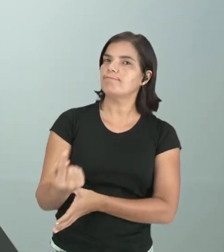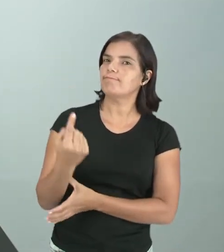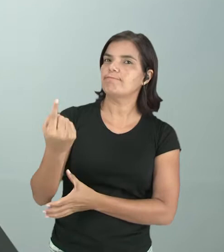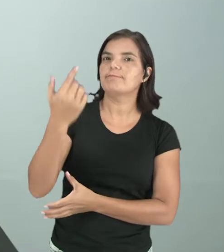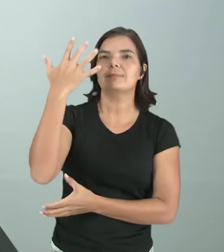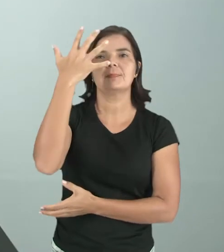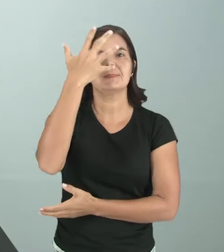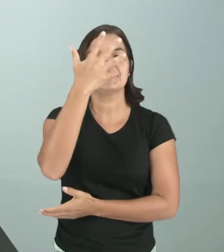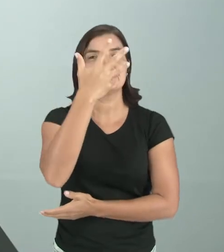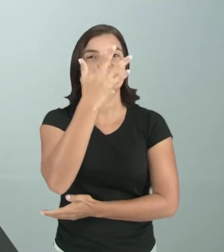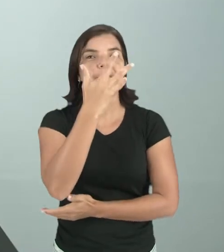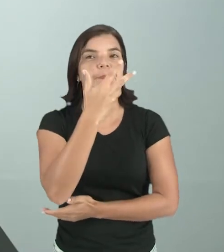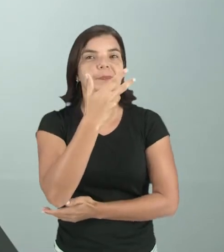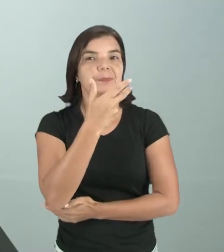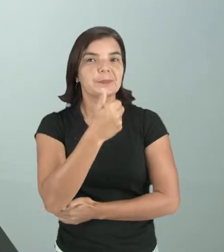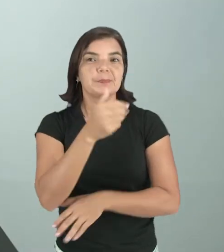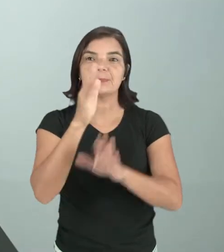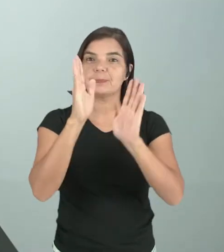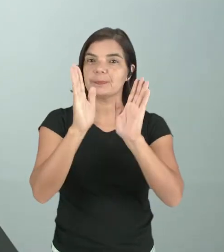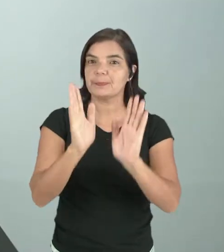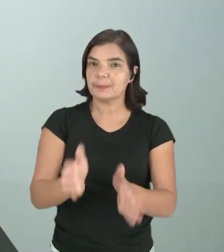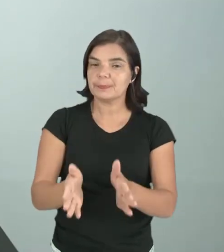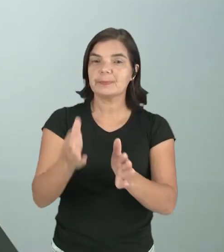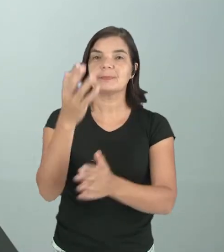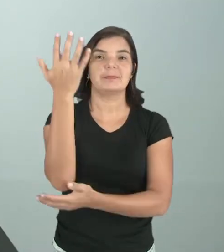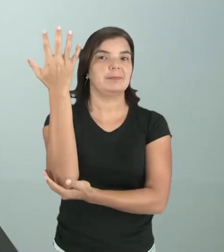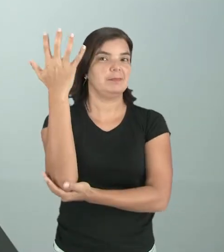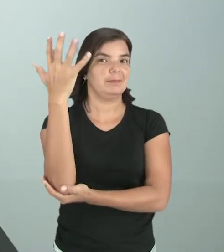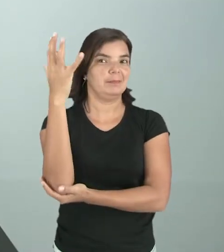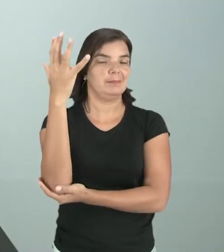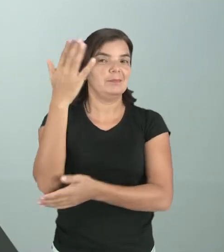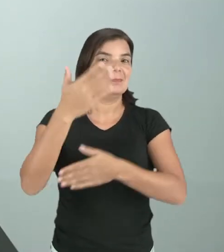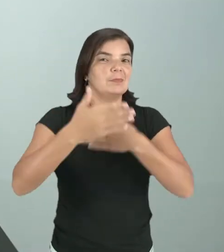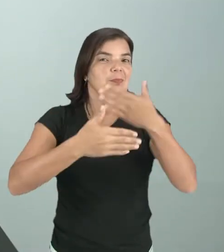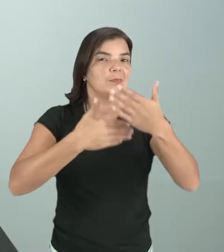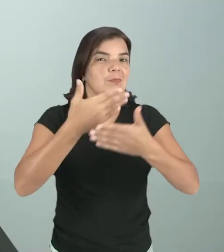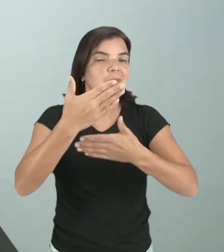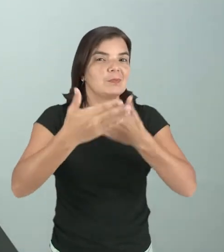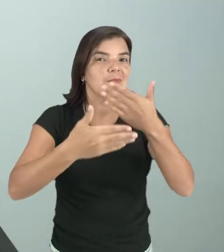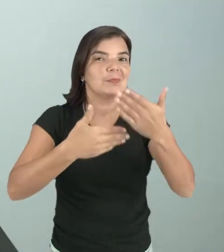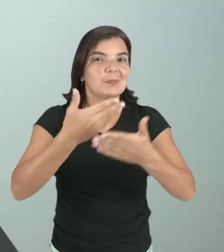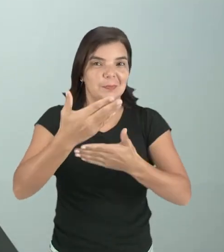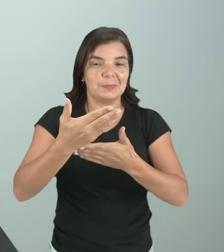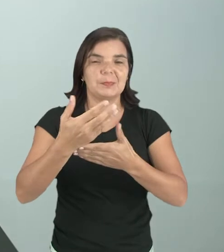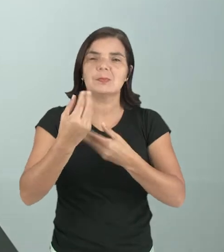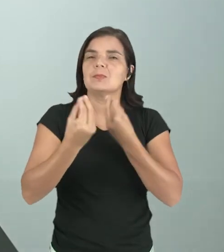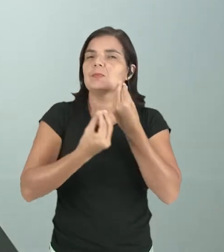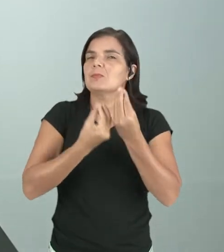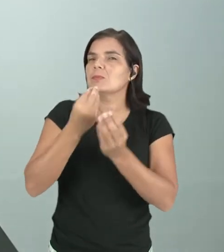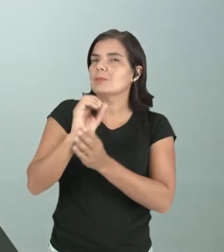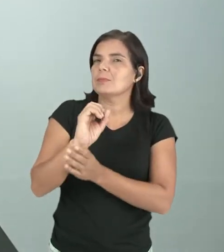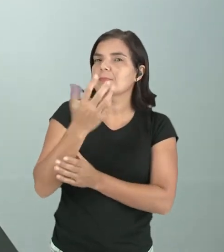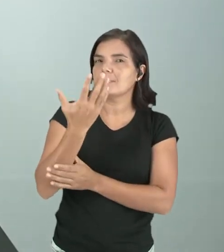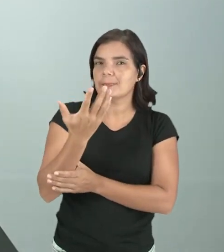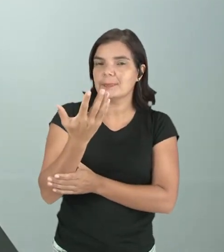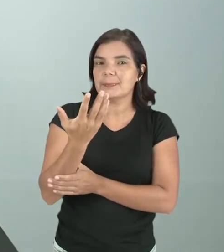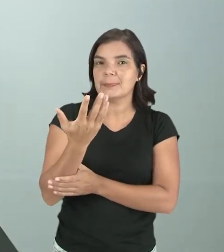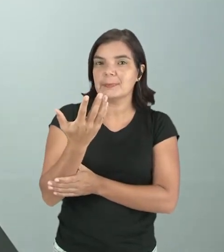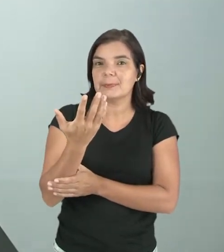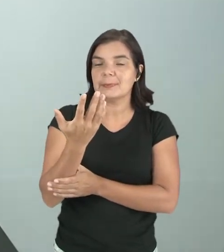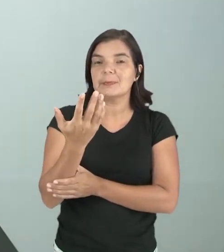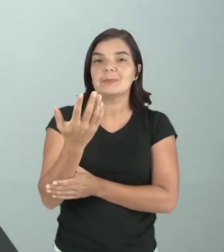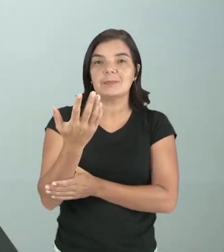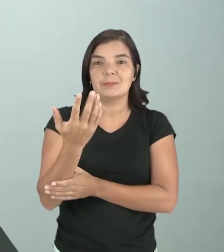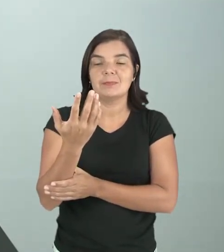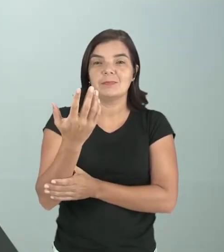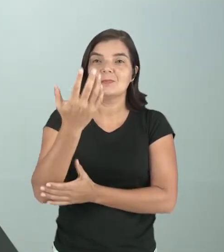bonita, ela está na fase adulta, começa o processo de reprodução. Quando é que isso ocorre? Quando começa a